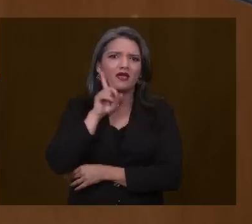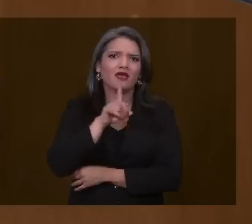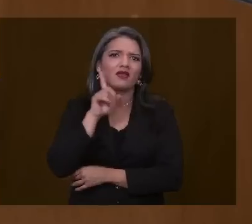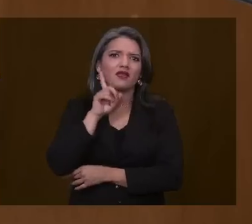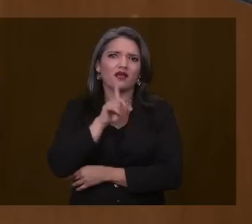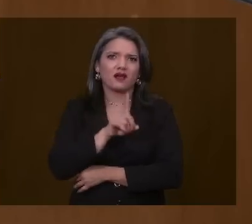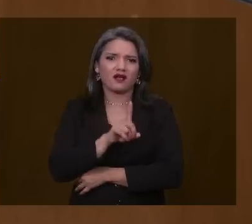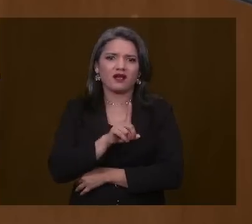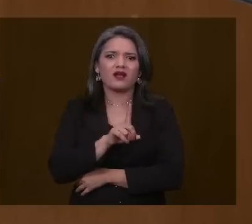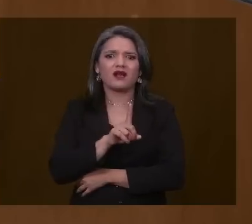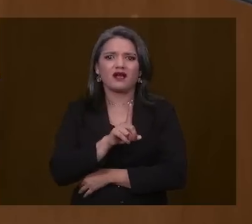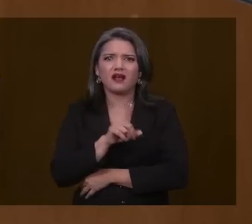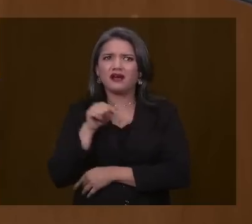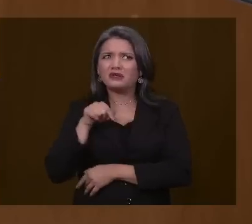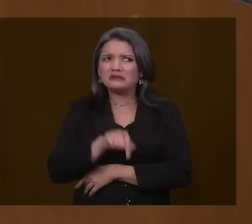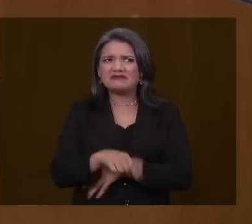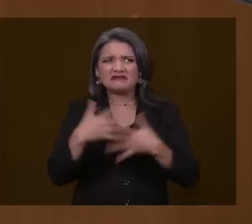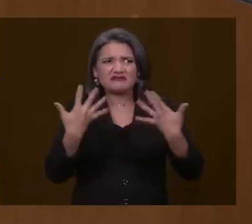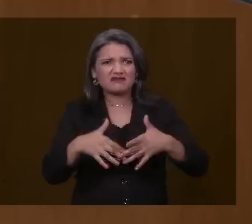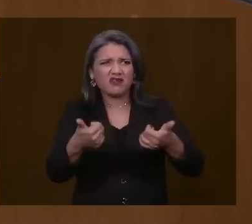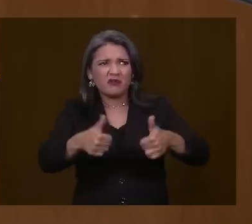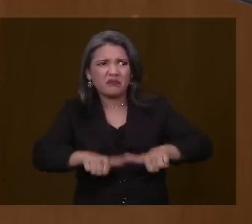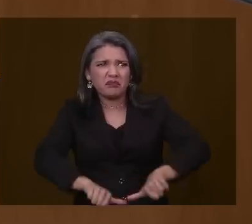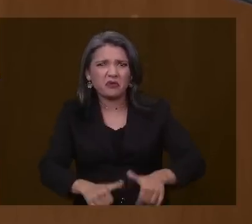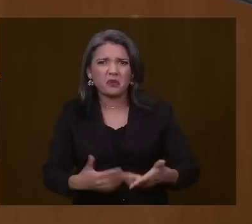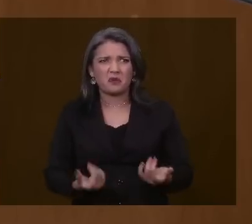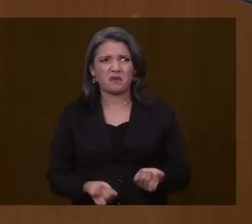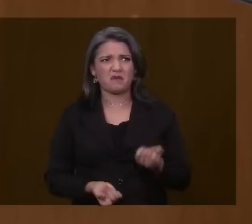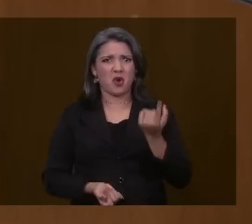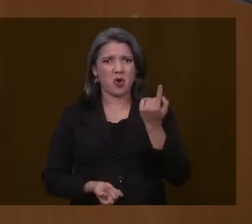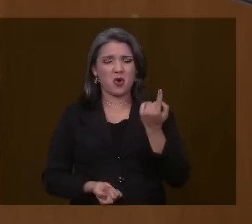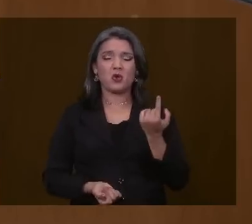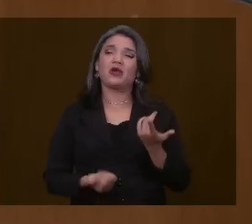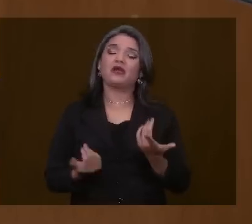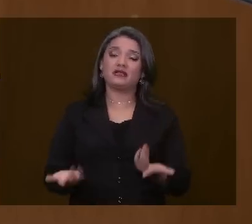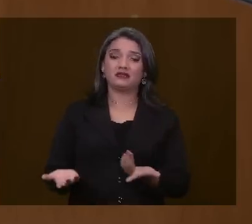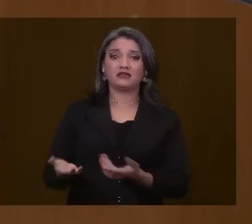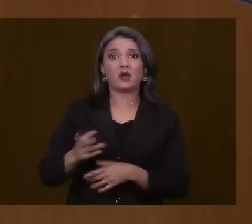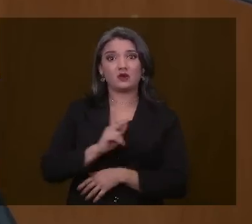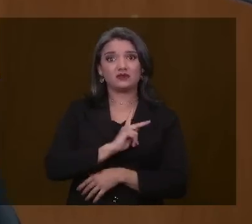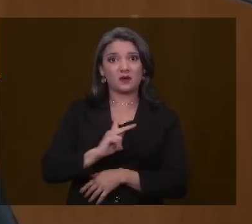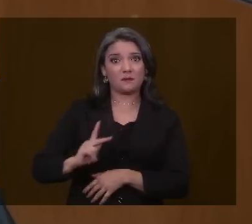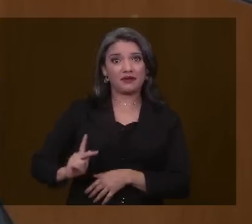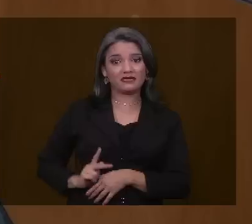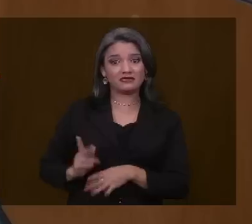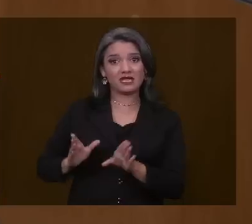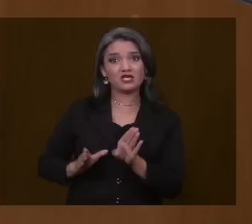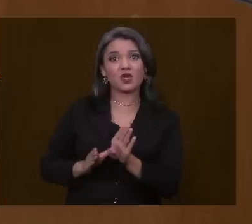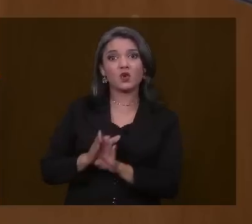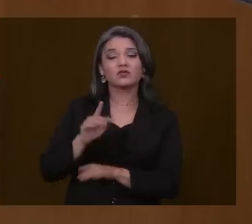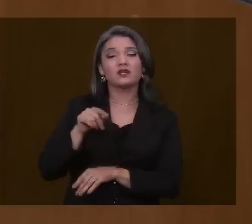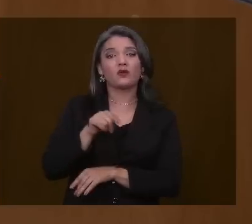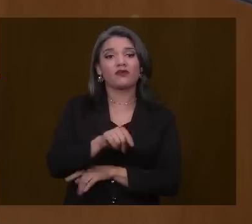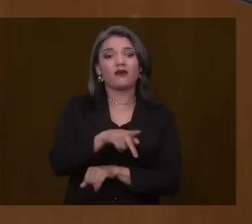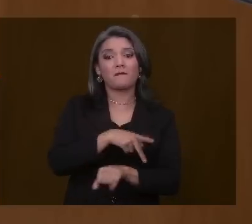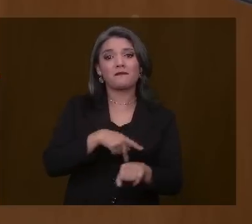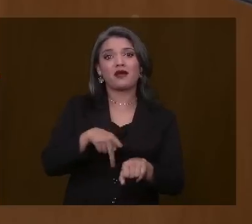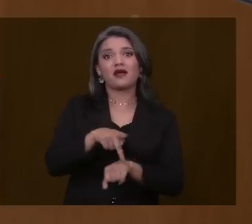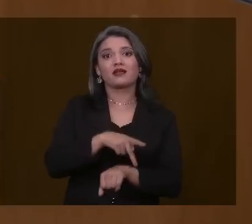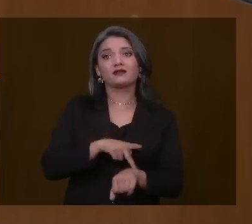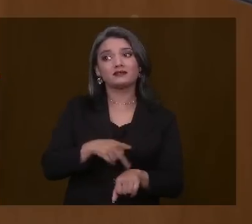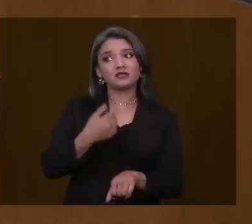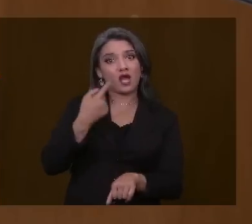americano estrambótico. Aconselhou o presidente Sarney que aquele país olhasse para o